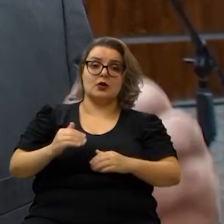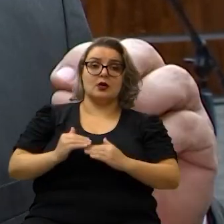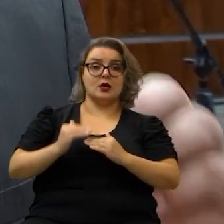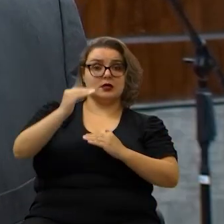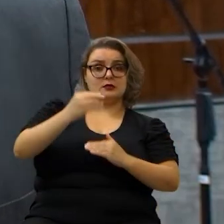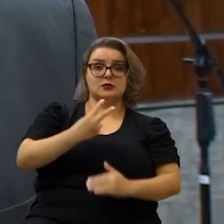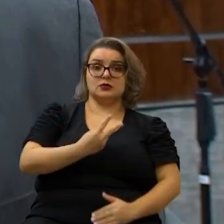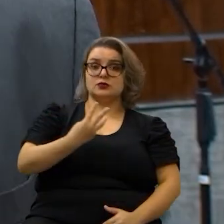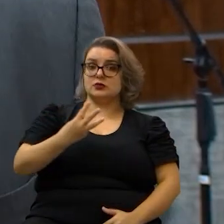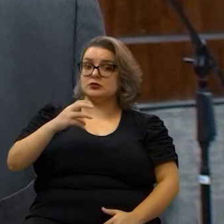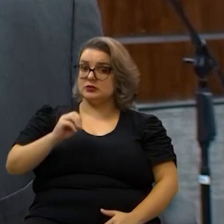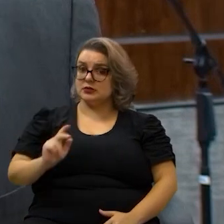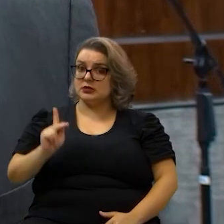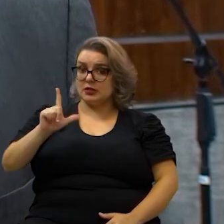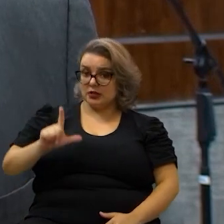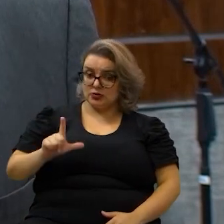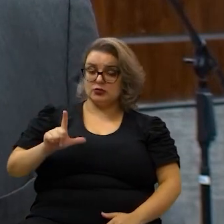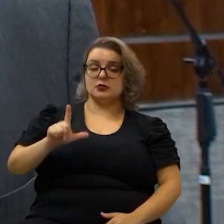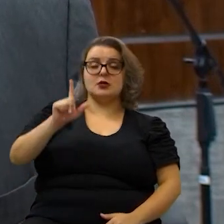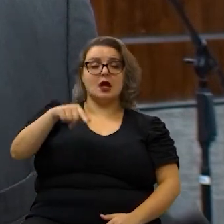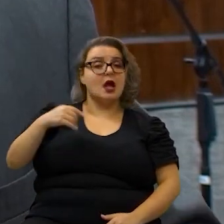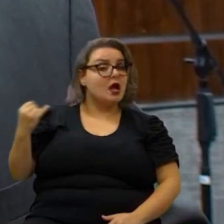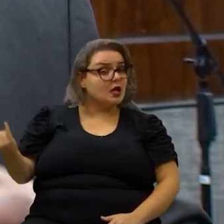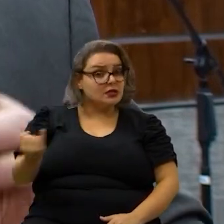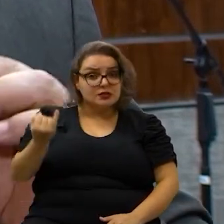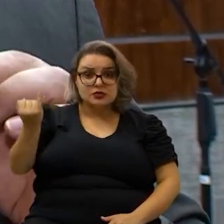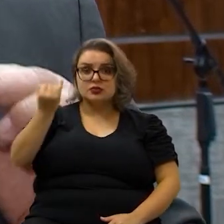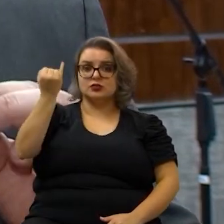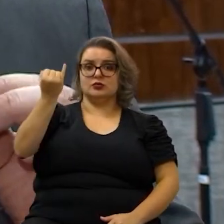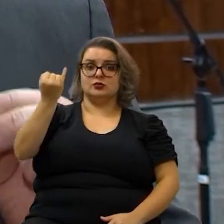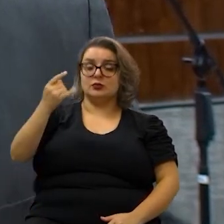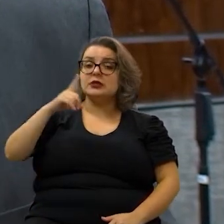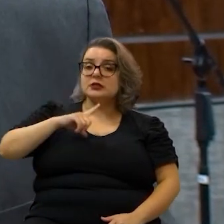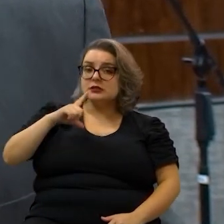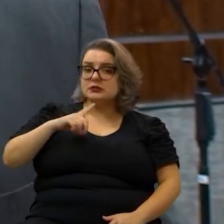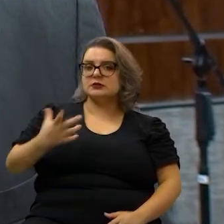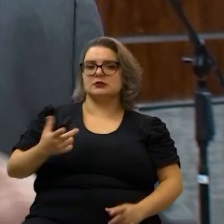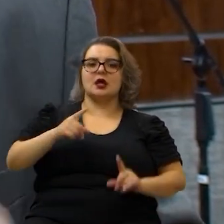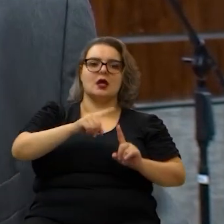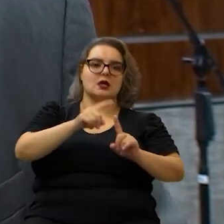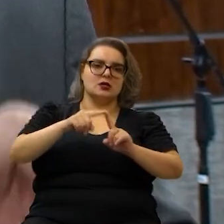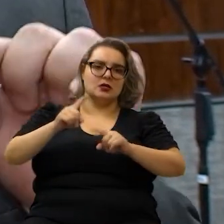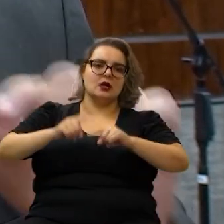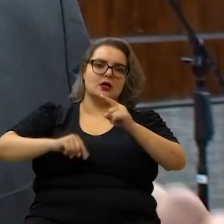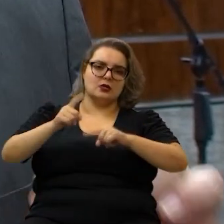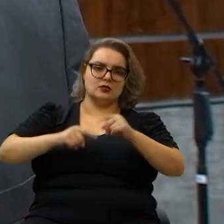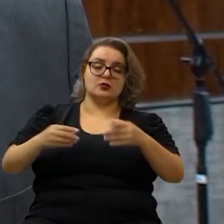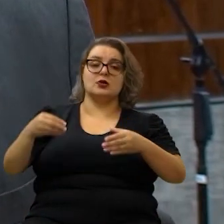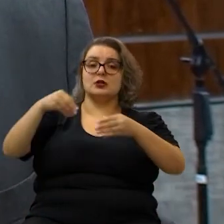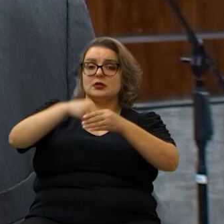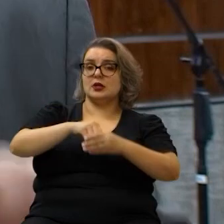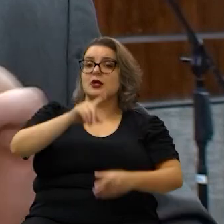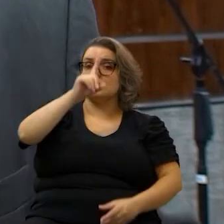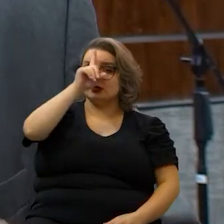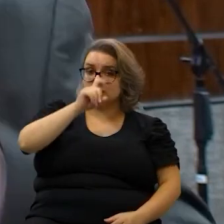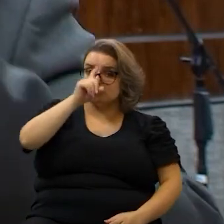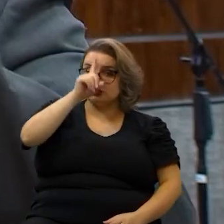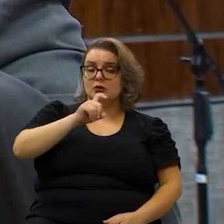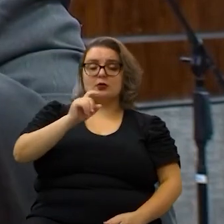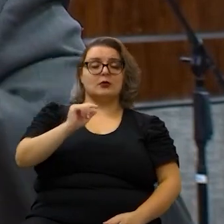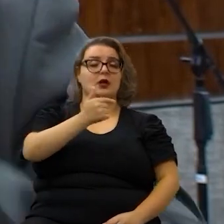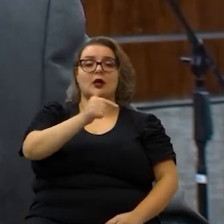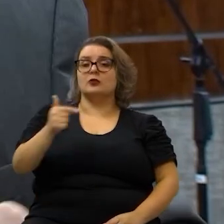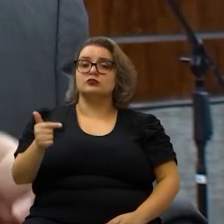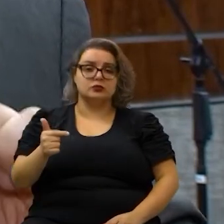equipamentos para pessoas acima de 230 quilos. Então é fundamental que haja esses tipos de equipamentos dentro